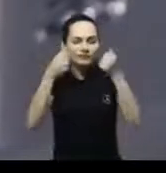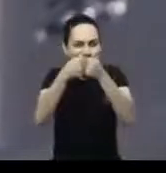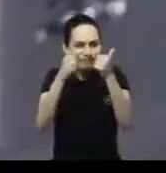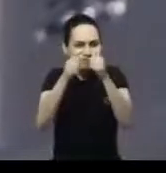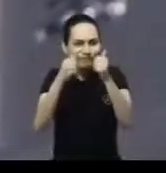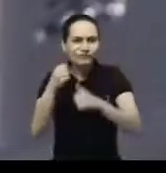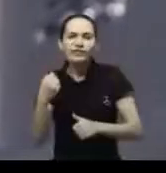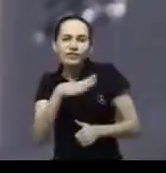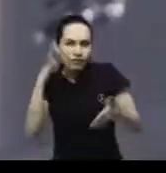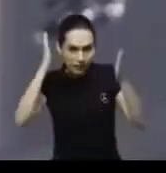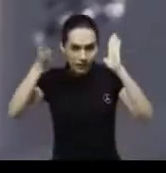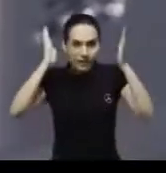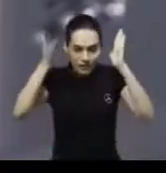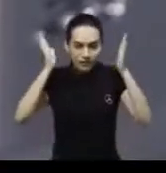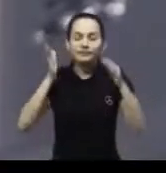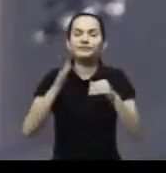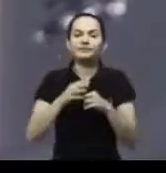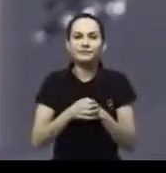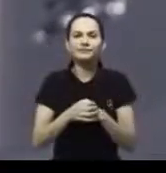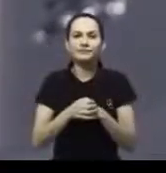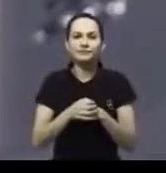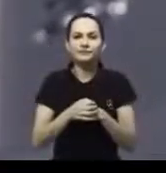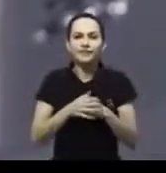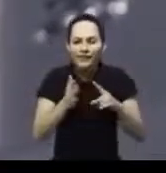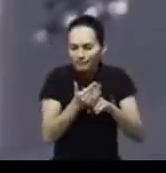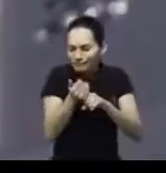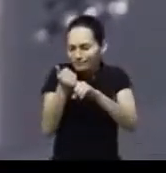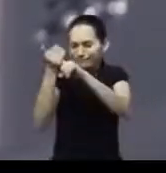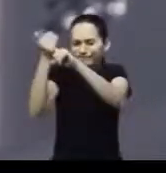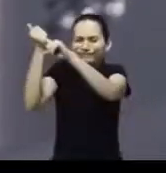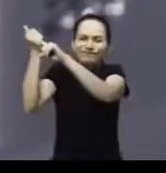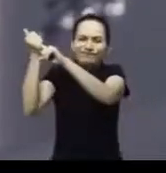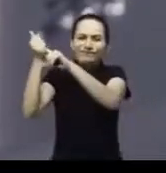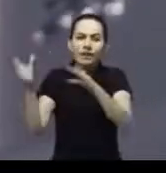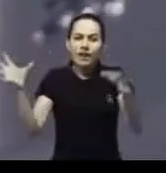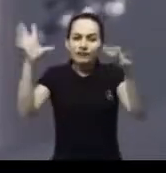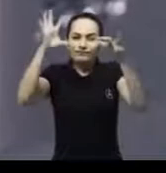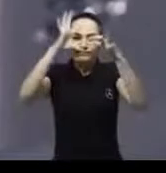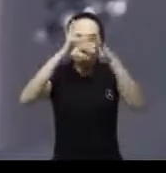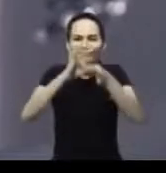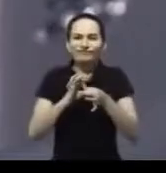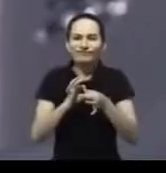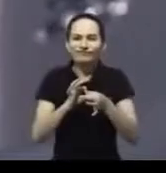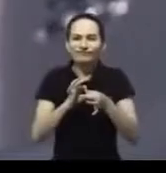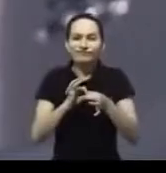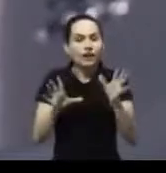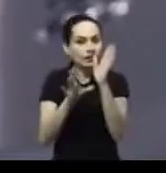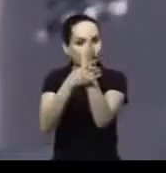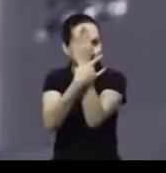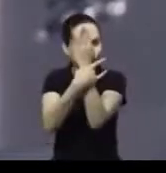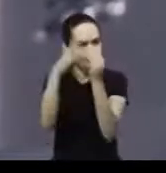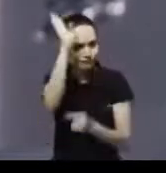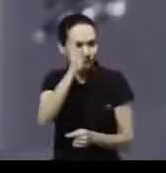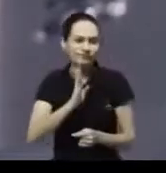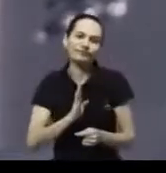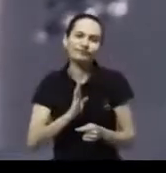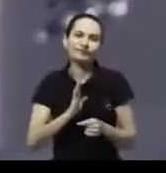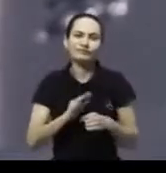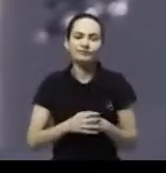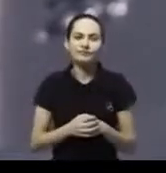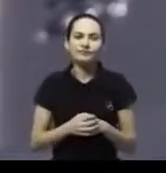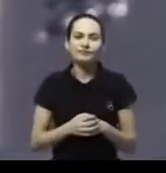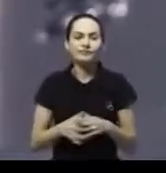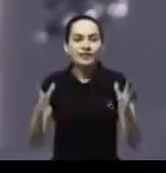o novo actros é o caminhão mais inteligente Conectado e seguro do Brasil